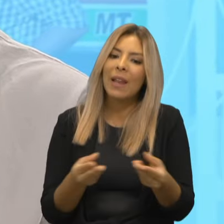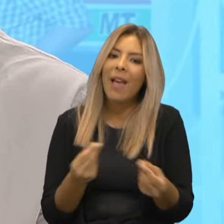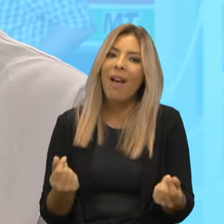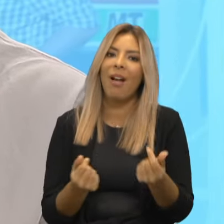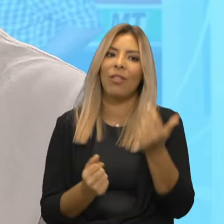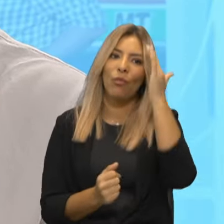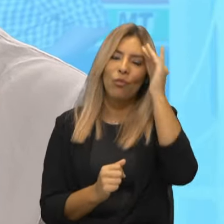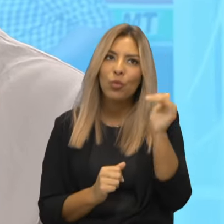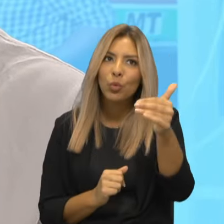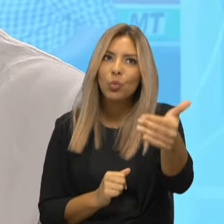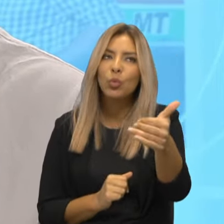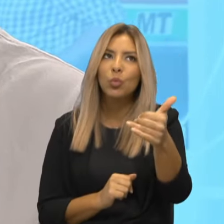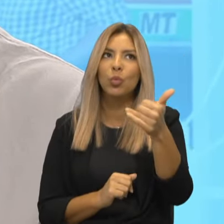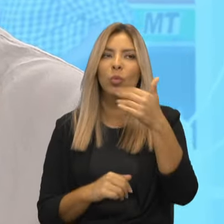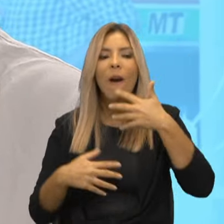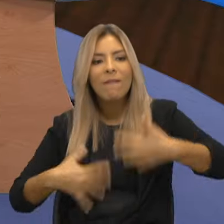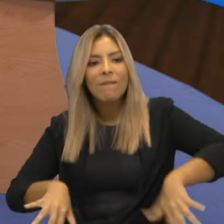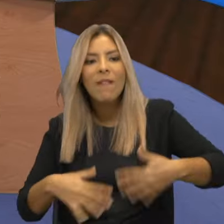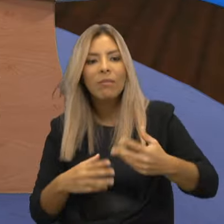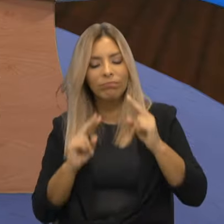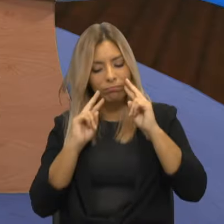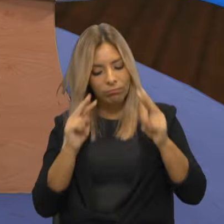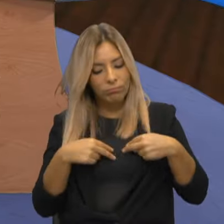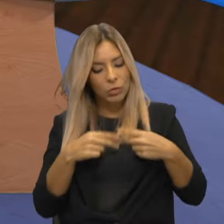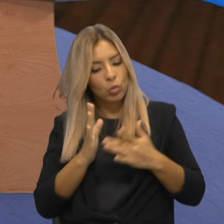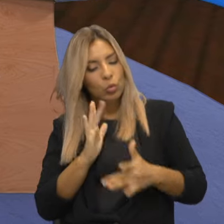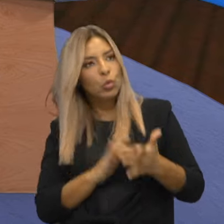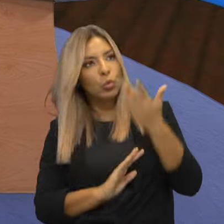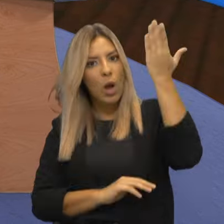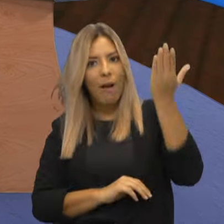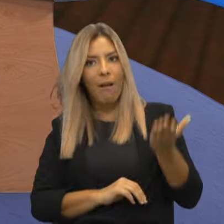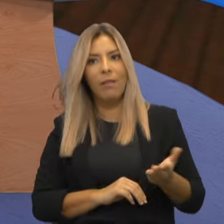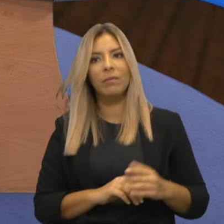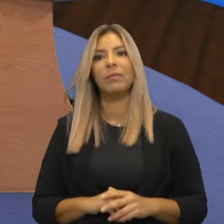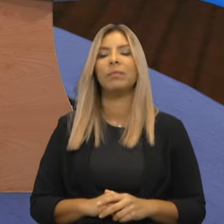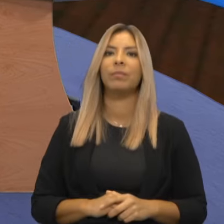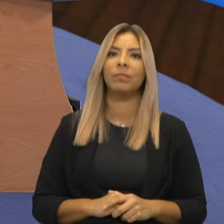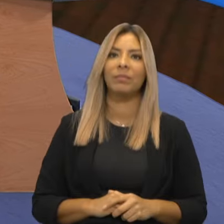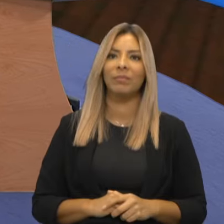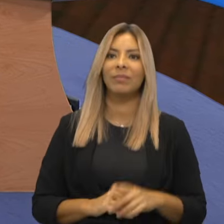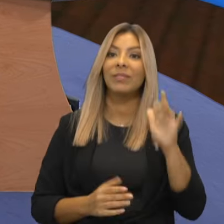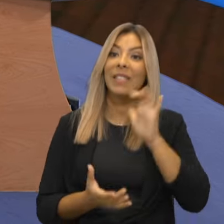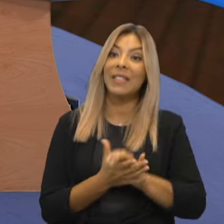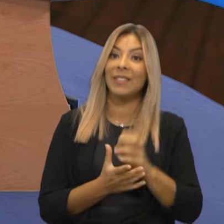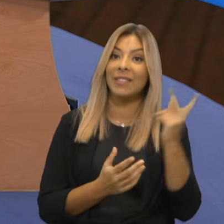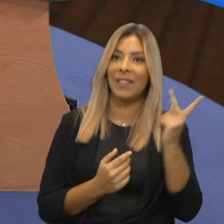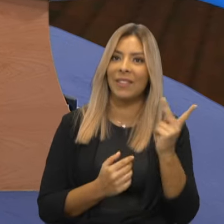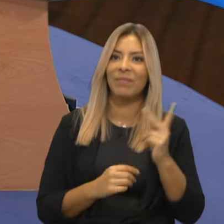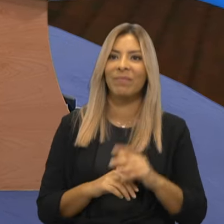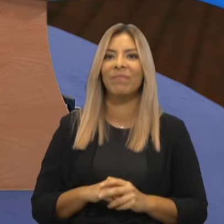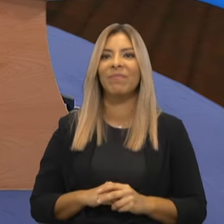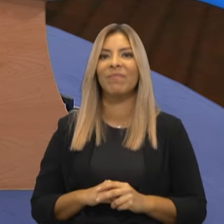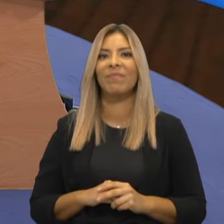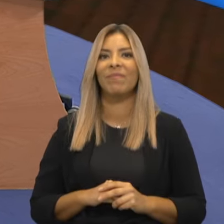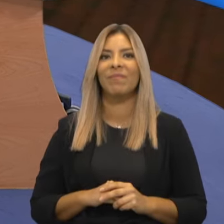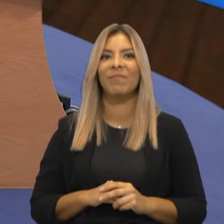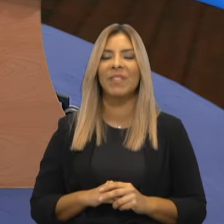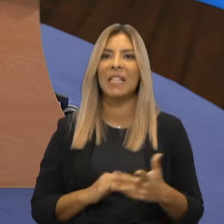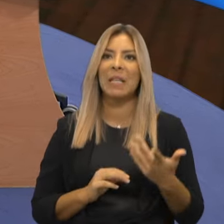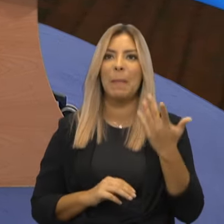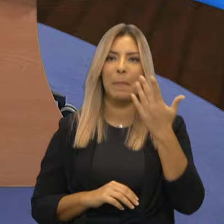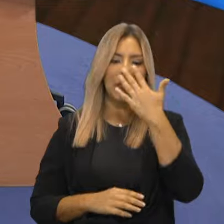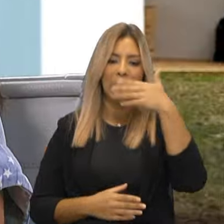encontrar com Jesus nas suas vidas. E na vossa casa, até porque está aqui o casal, não é? A catequese penso que será mais